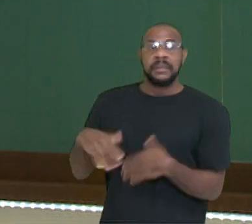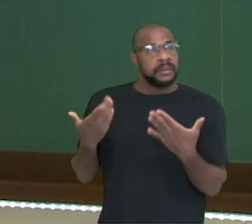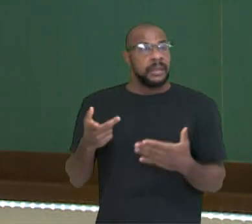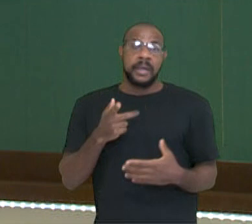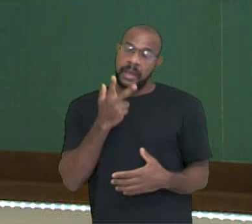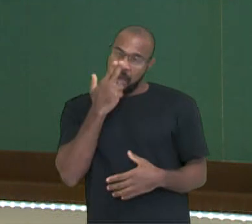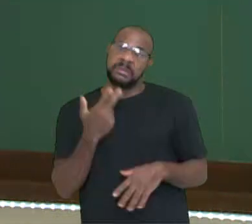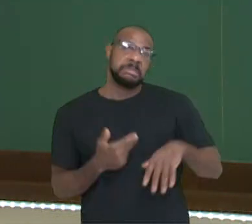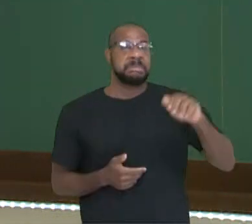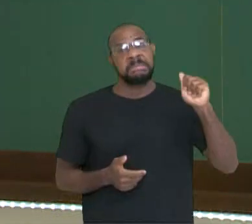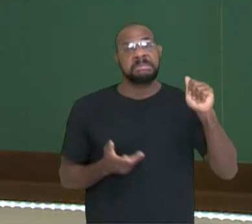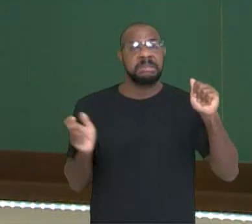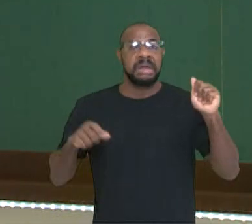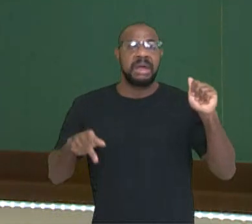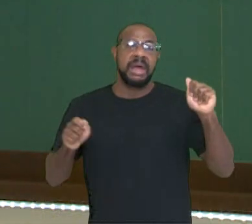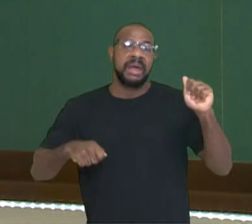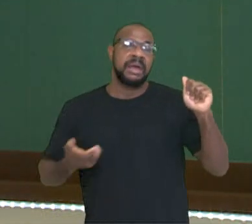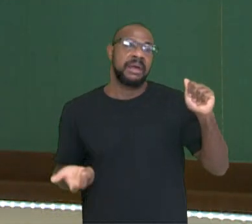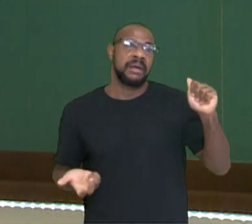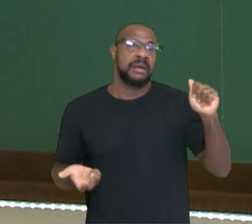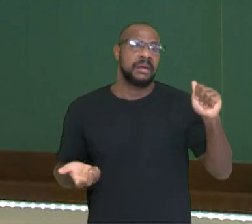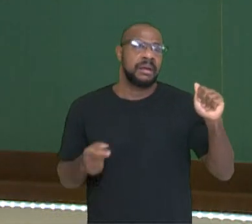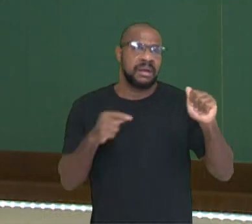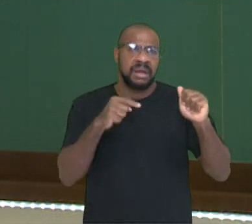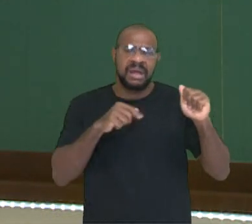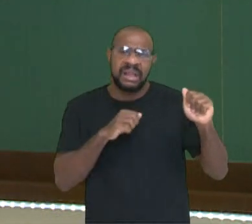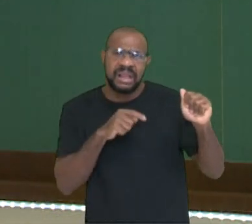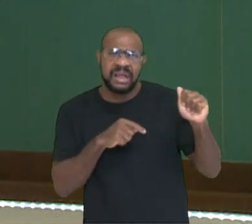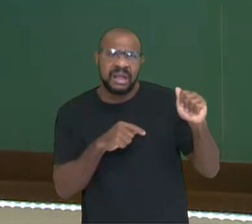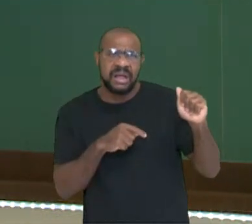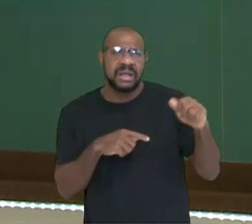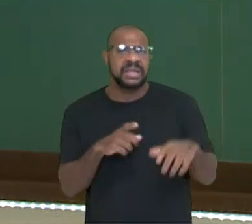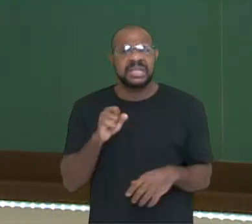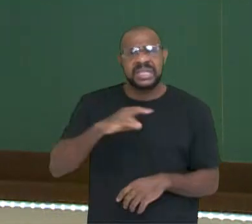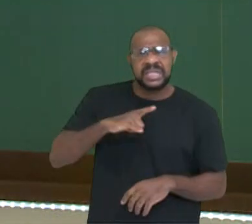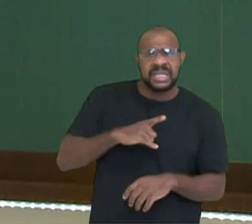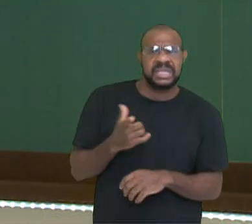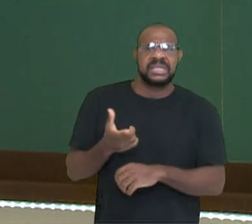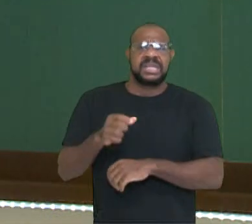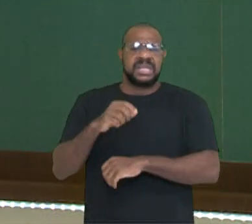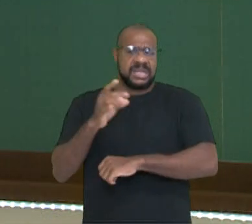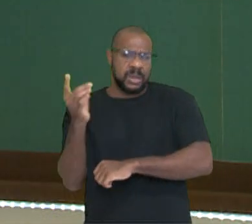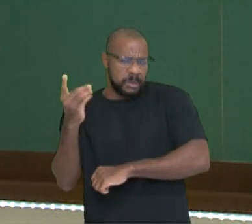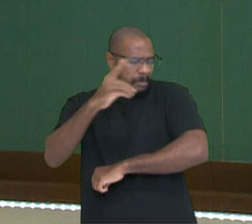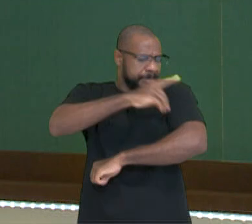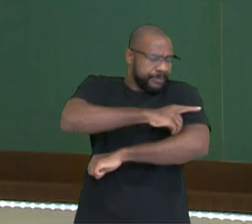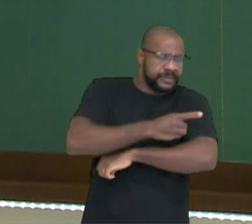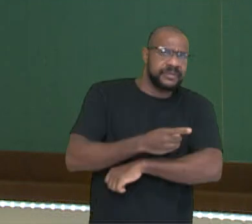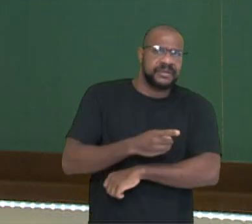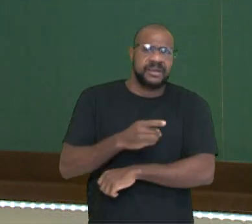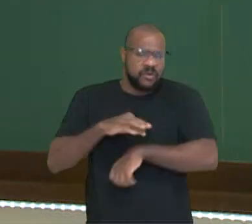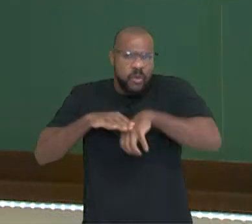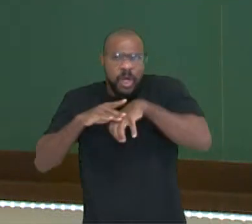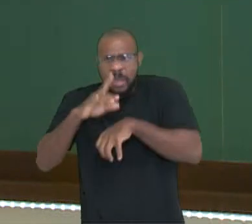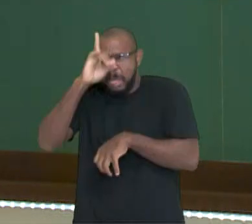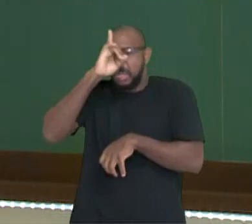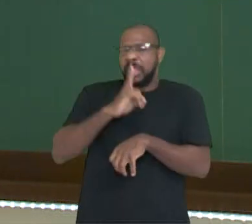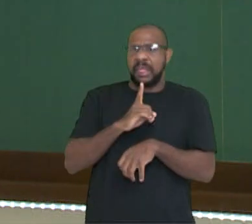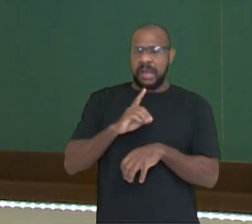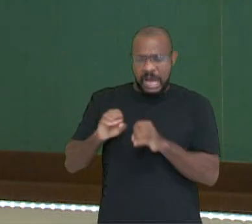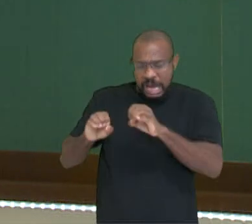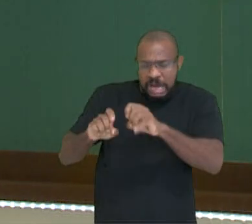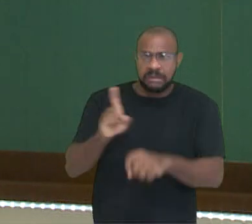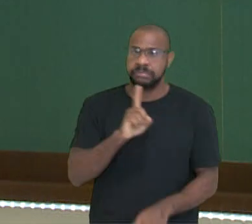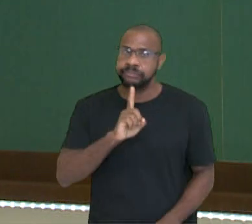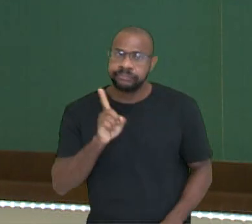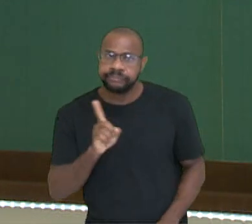por exemplo. Quem causa dengue, zika, chikungunya, febre amarela não é bactéria, gente. É vírus.